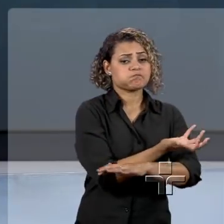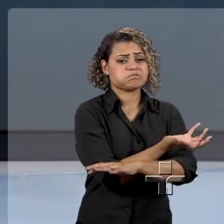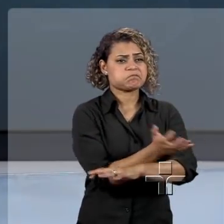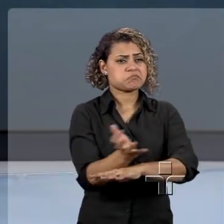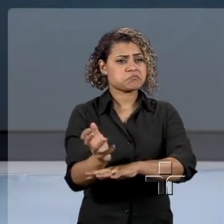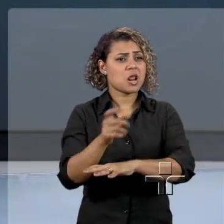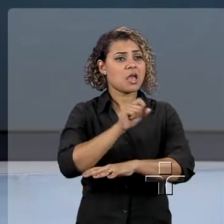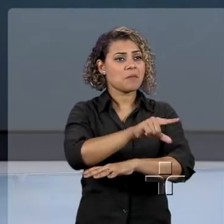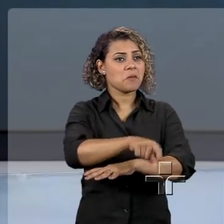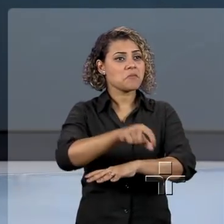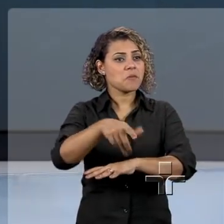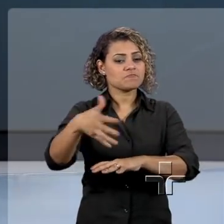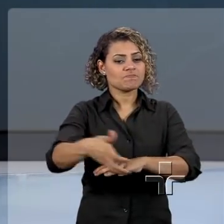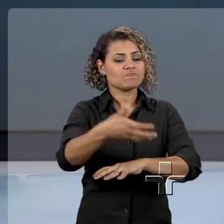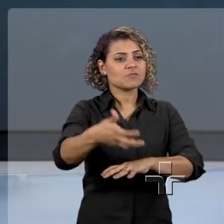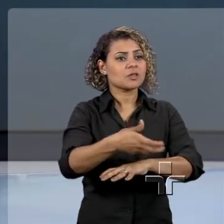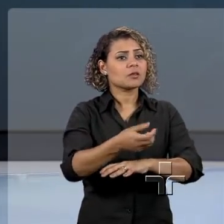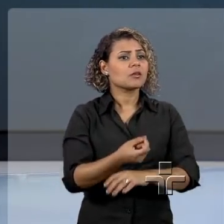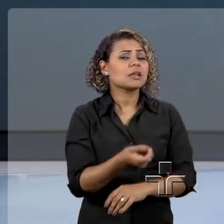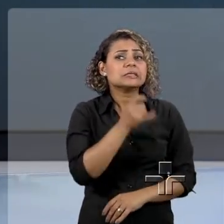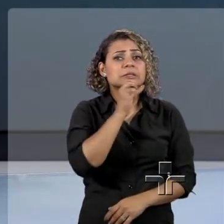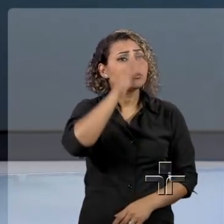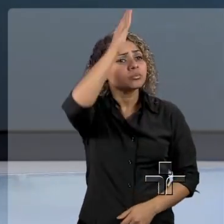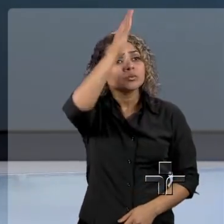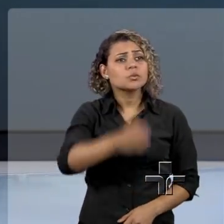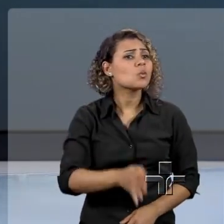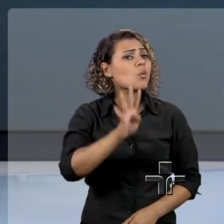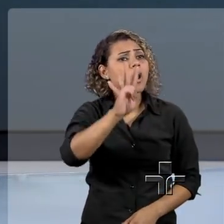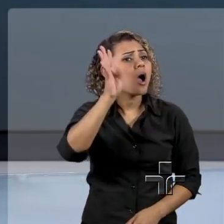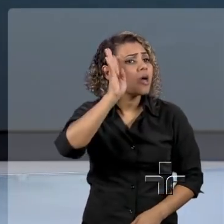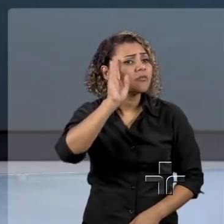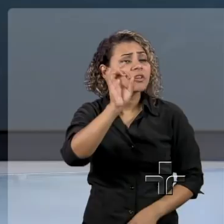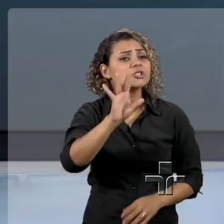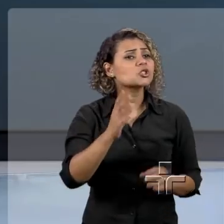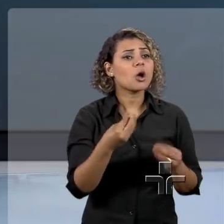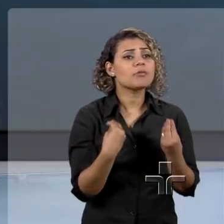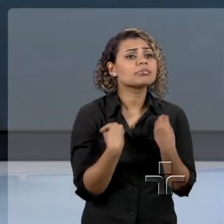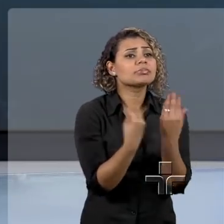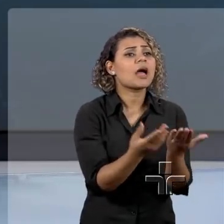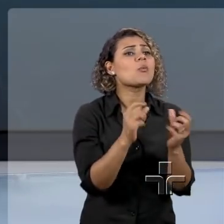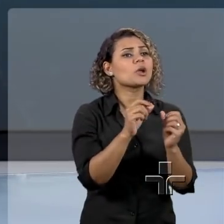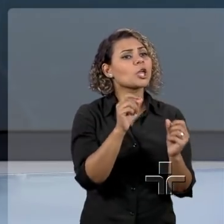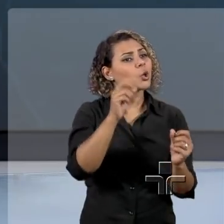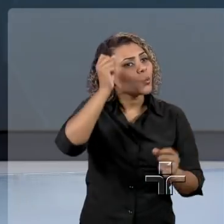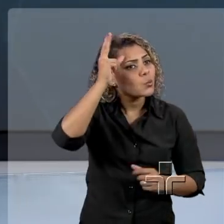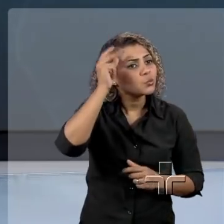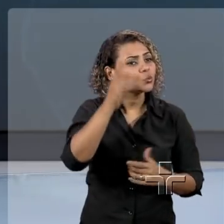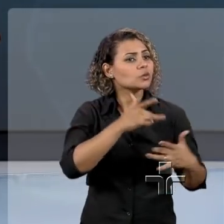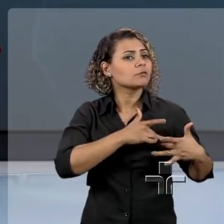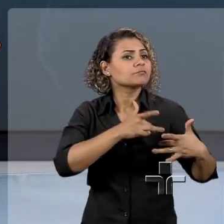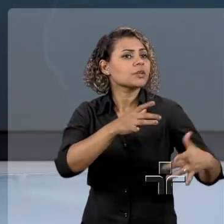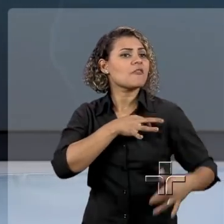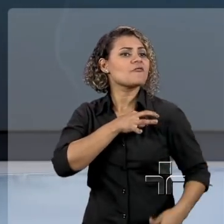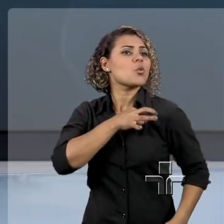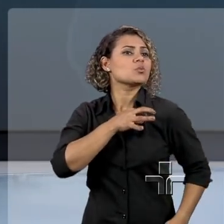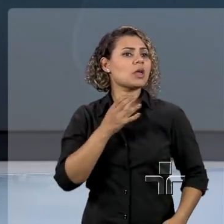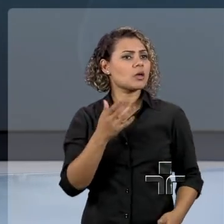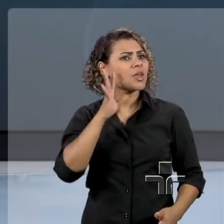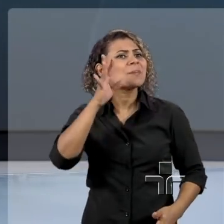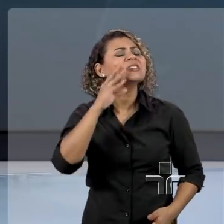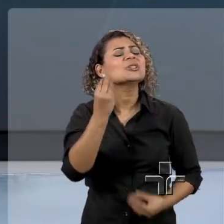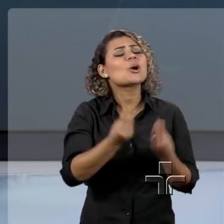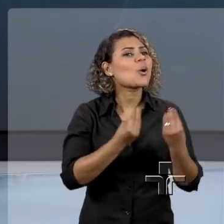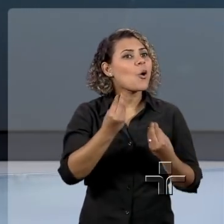dedicasse meio período de um dia da semana para a cultura, para o esporte, para o lazer, para o voluntariado. Dá para imaginar como